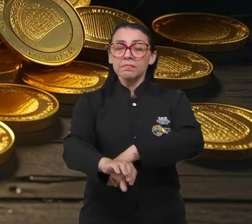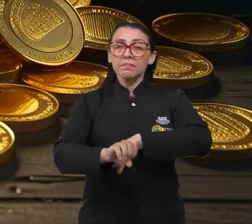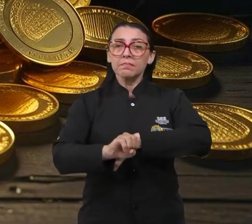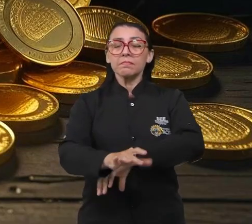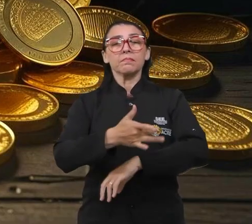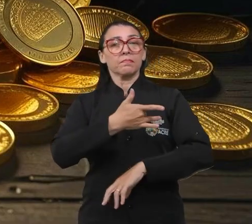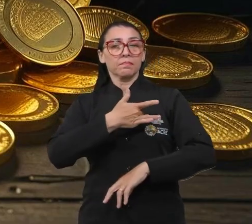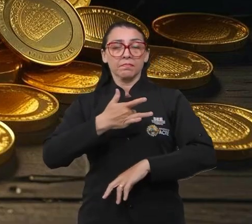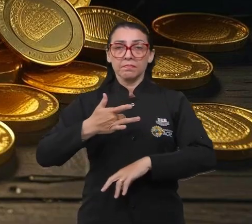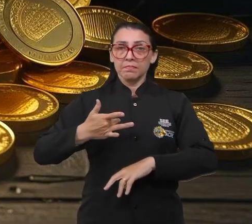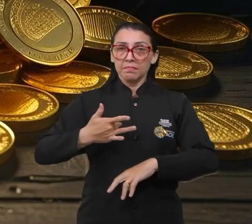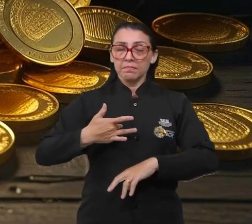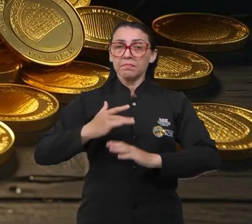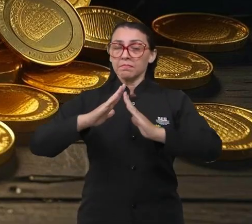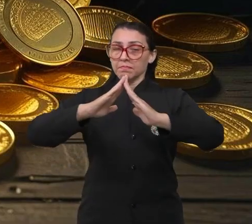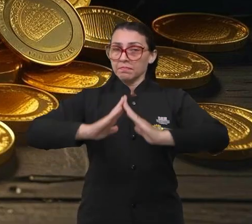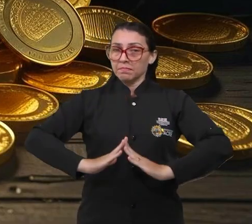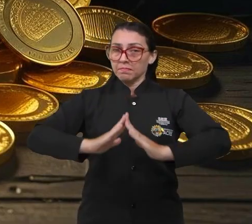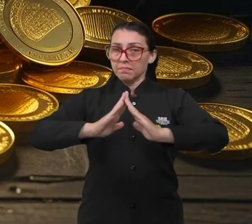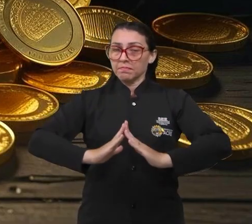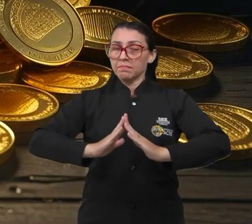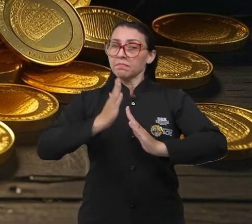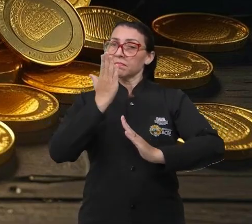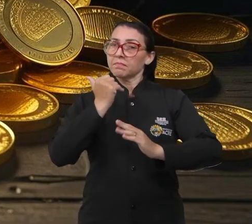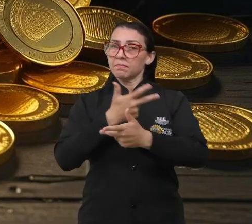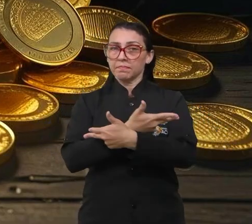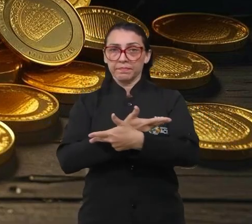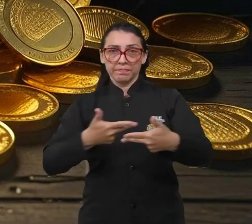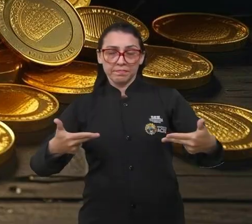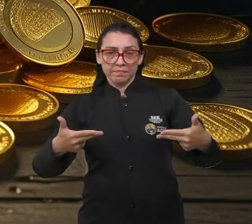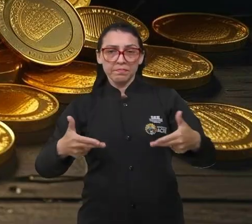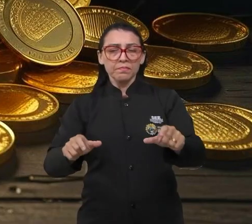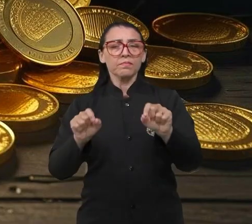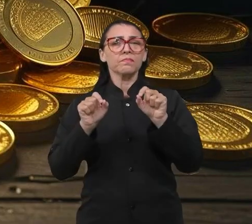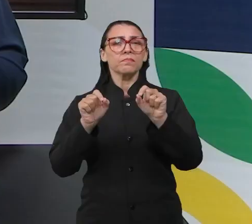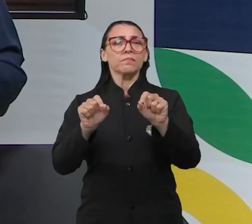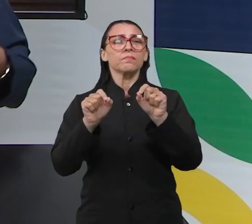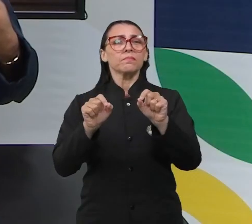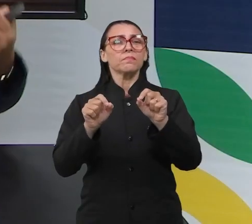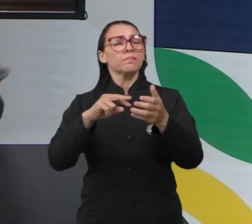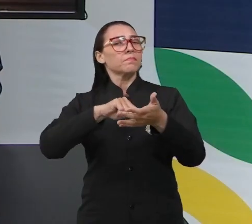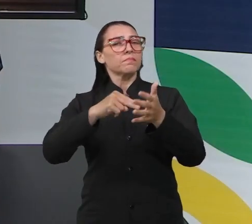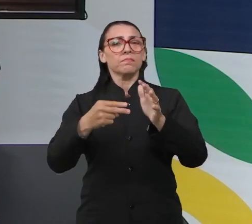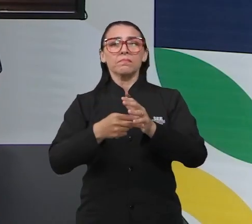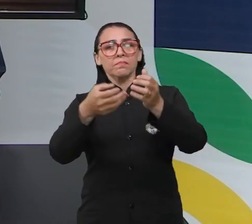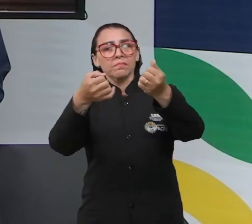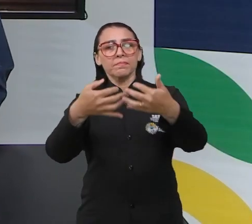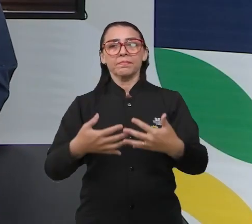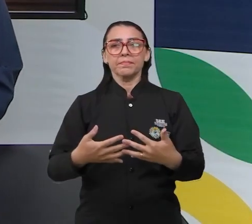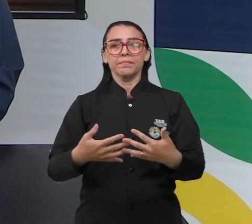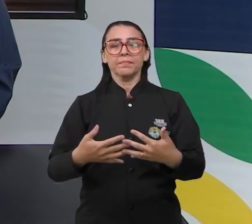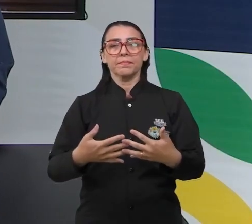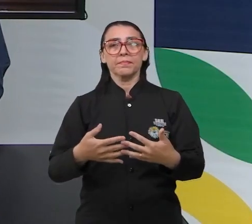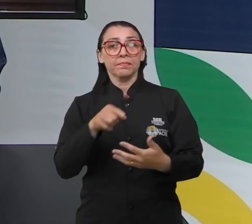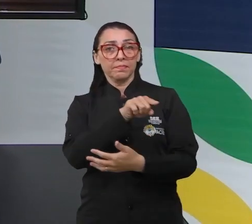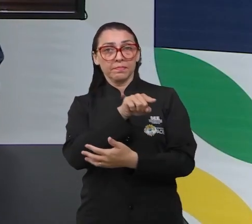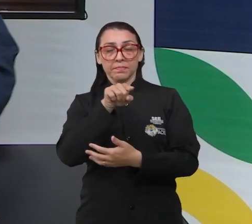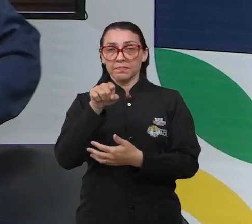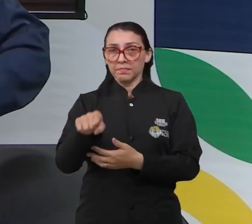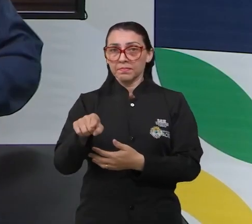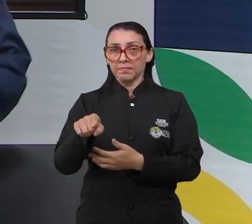educação, saúde, moradia e alimentação. O que eu estou querendo dizer com tudo isso é o seguinte: